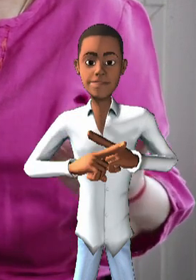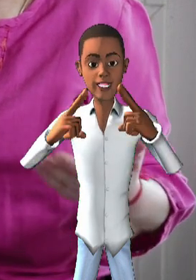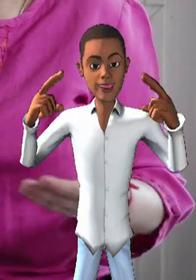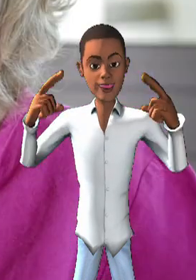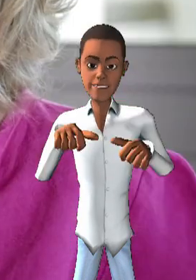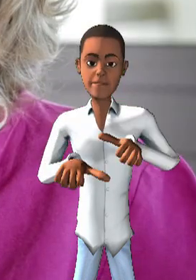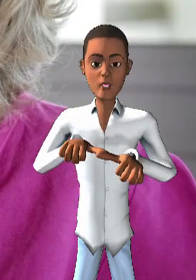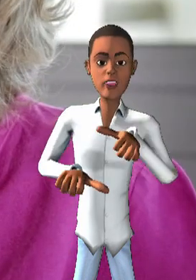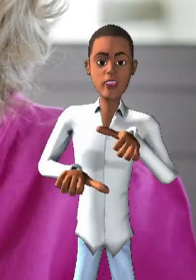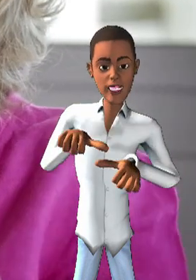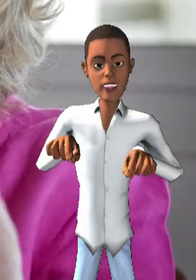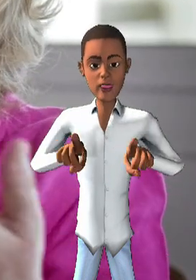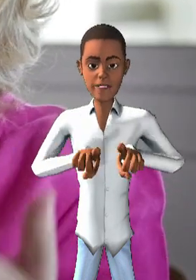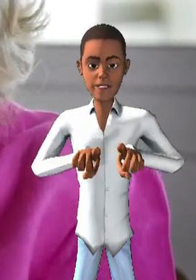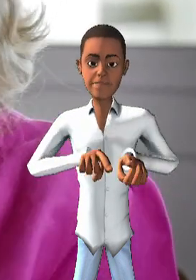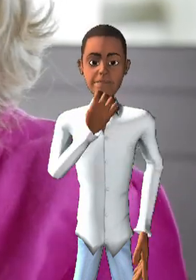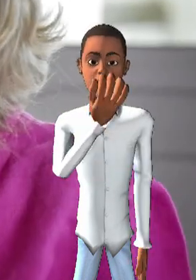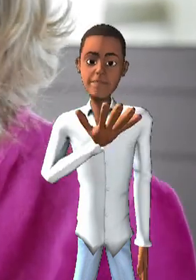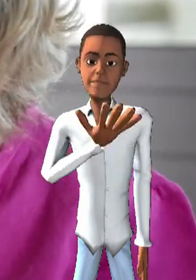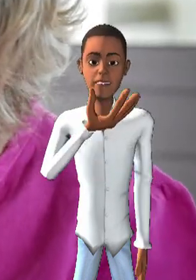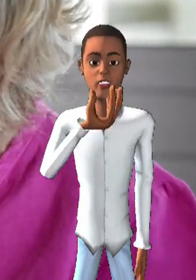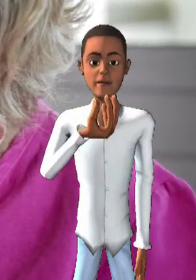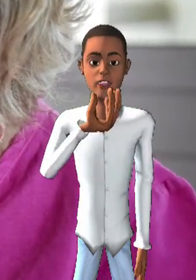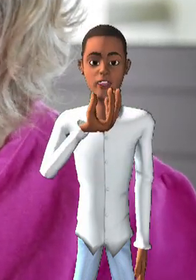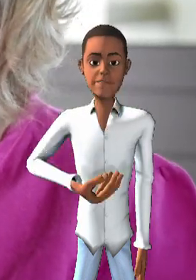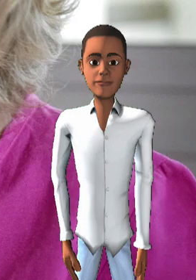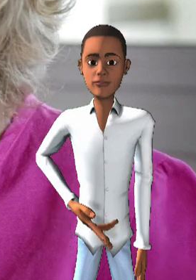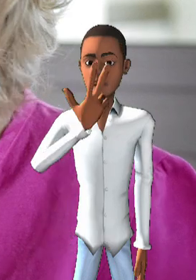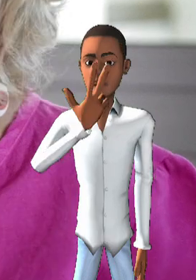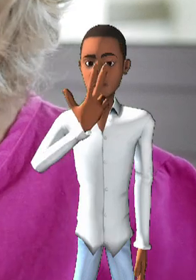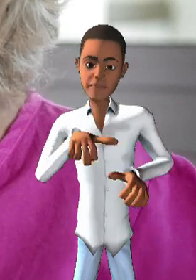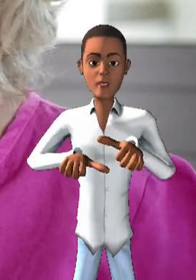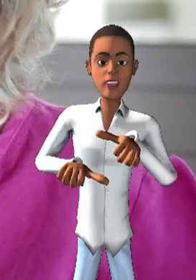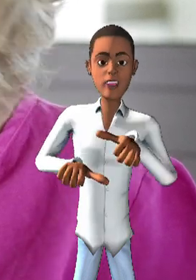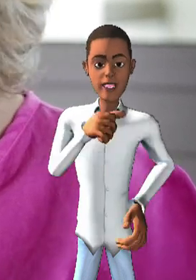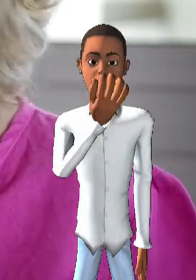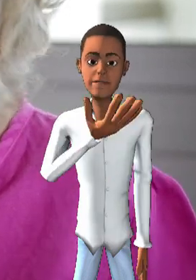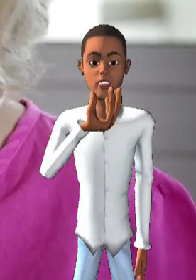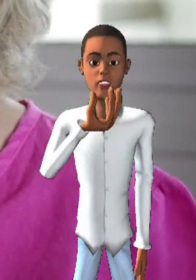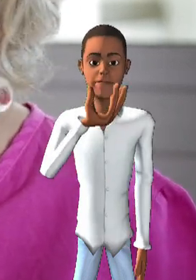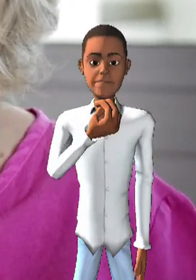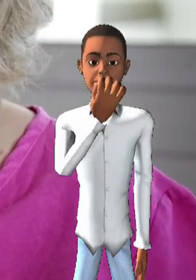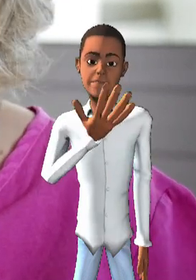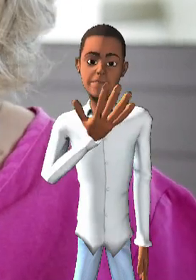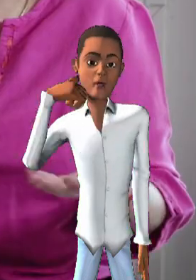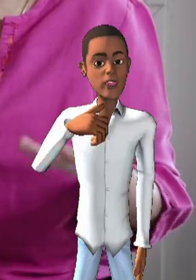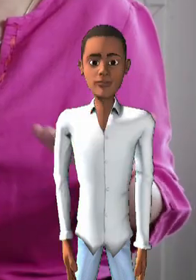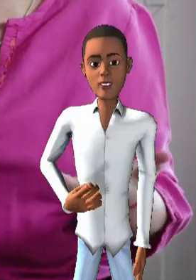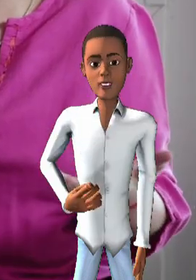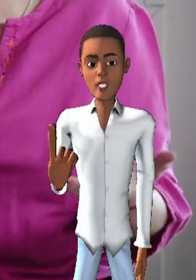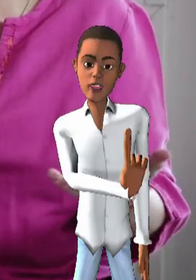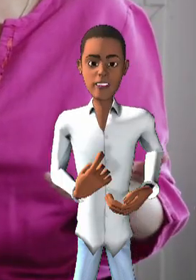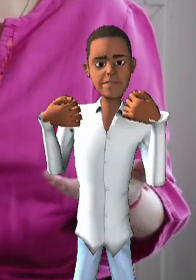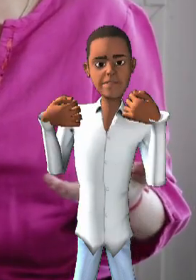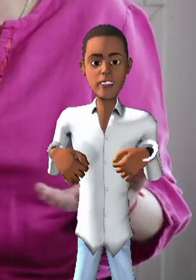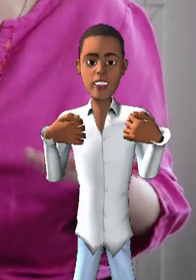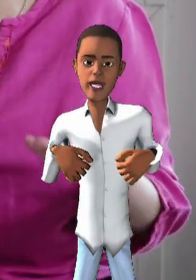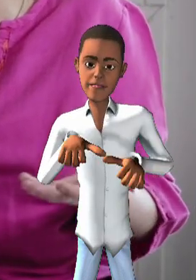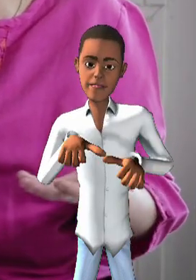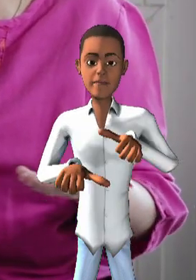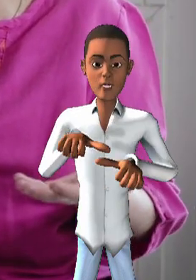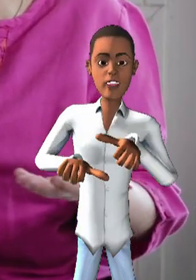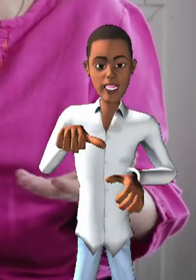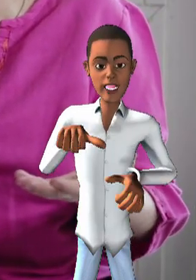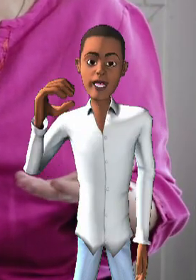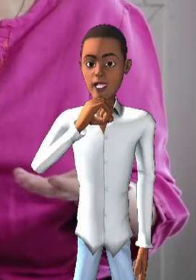Mas ainda é uma mudança muito boa para os homens também. Então é uma situação em que todo mundo ganha. A gente tem que mudar e tem